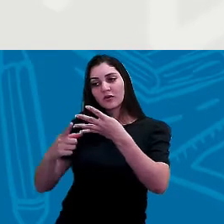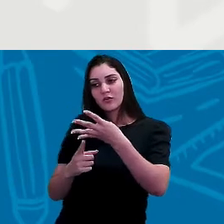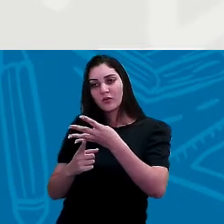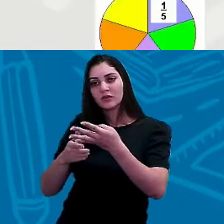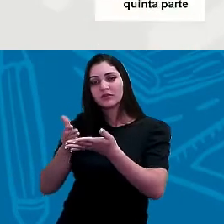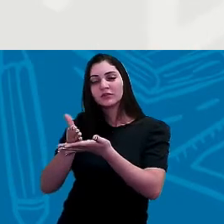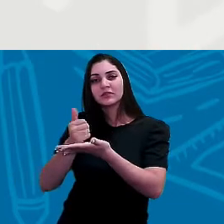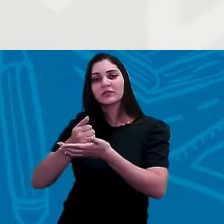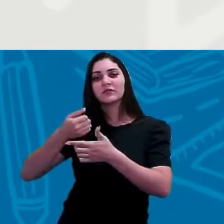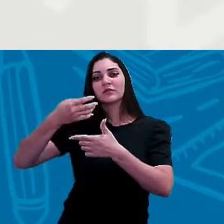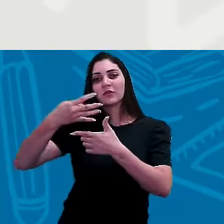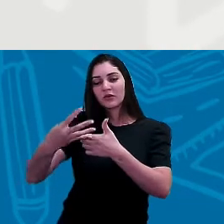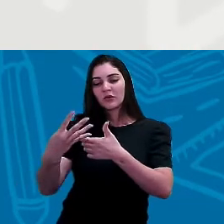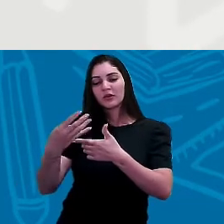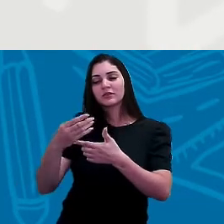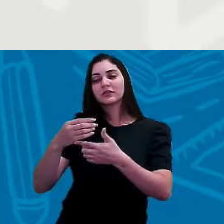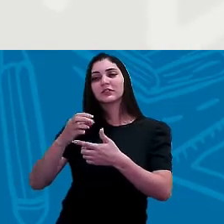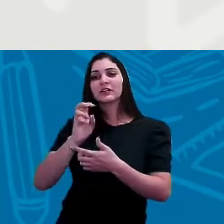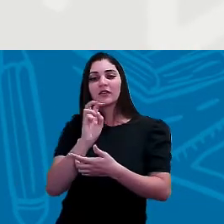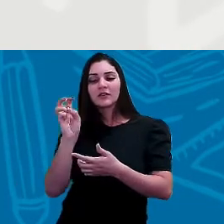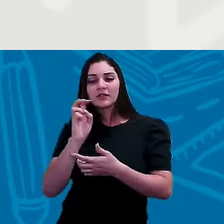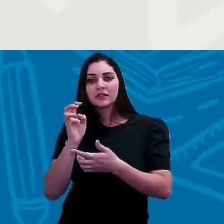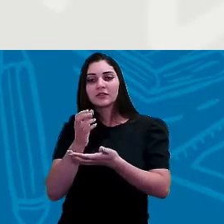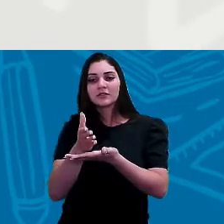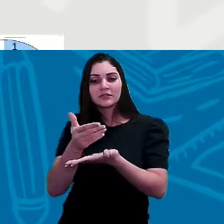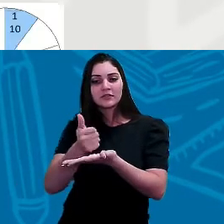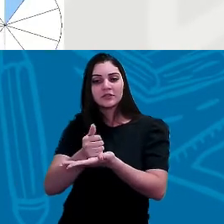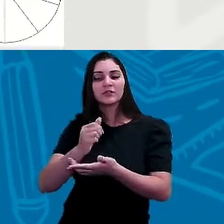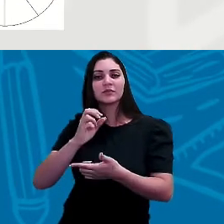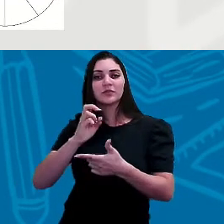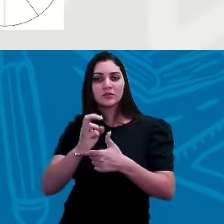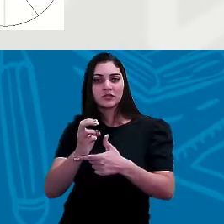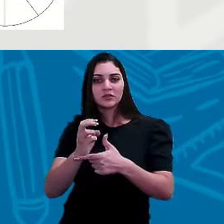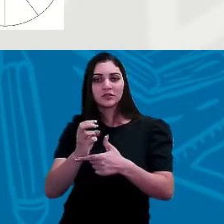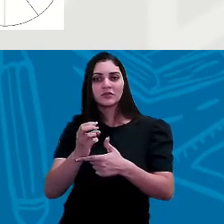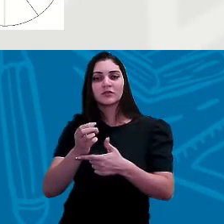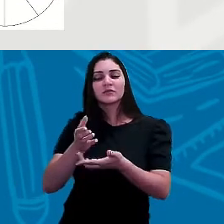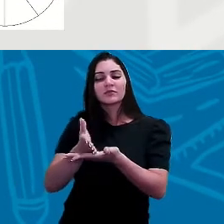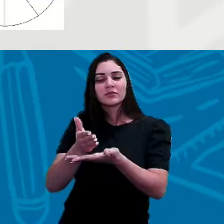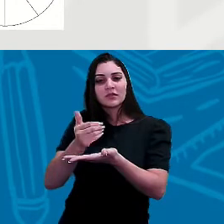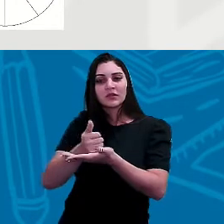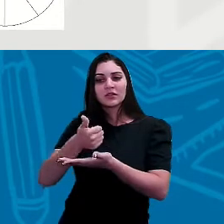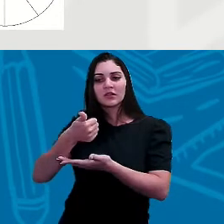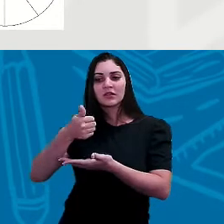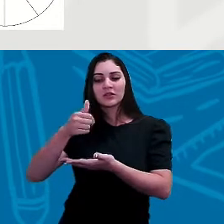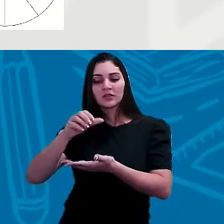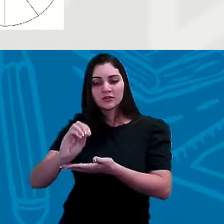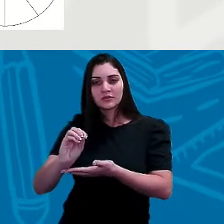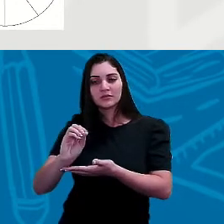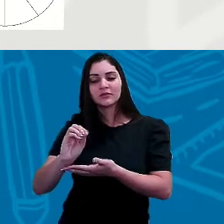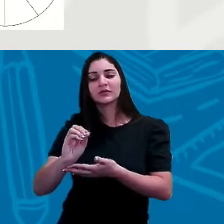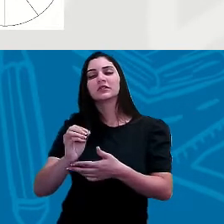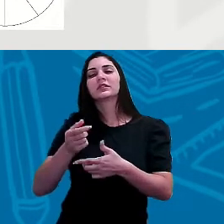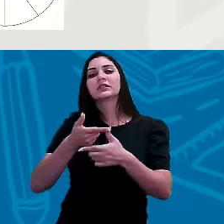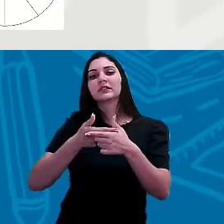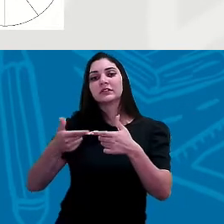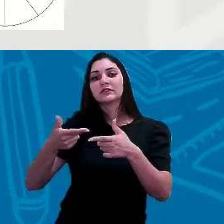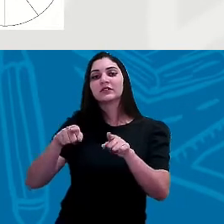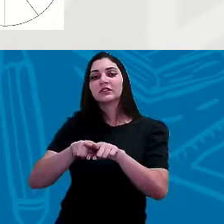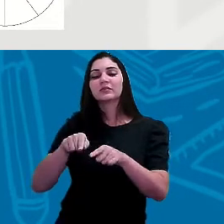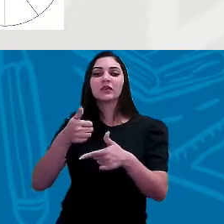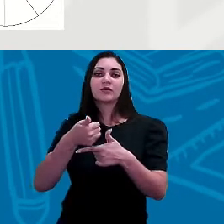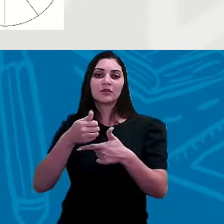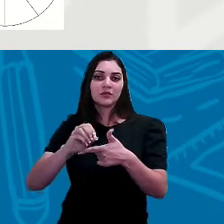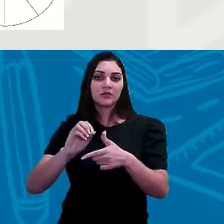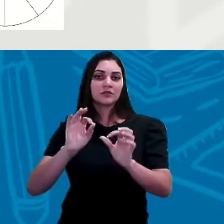por 4, a quinta parte eu divido por 5 e a 10ª parte eu vou e divido por 10.